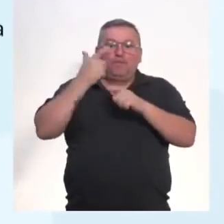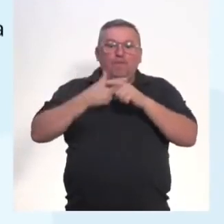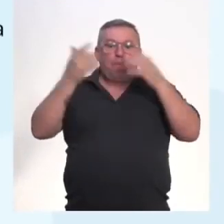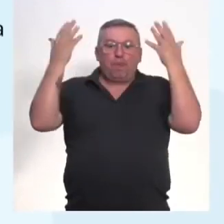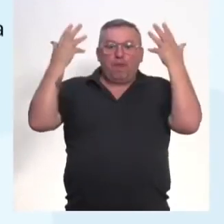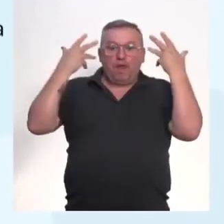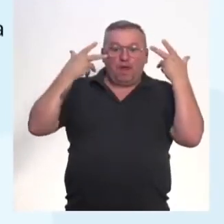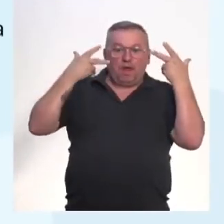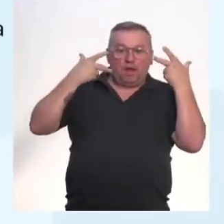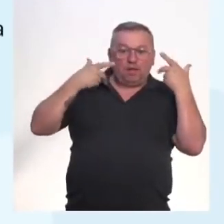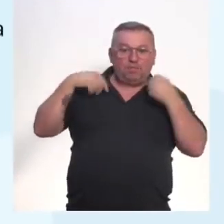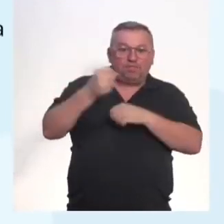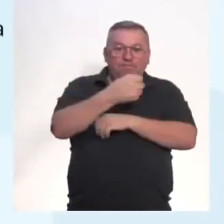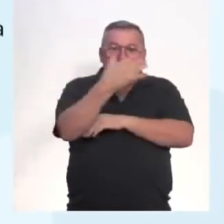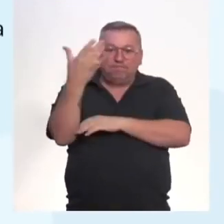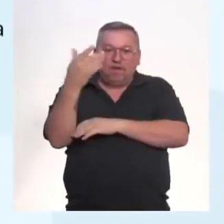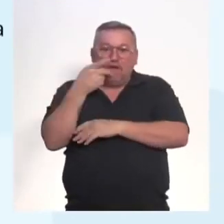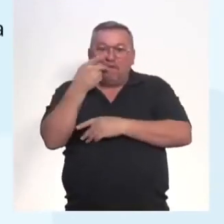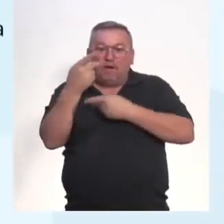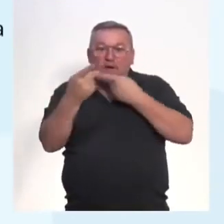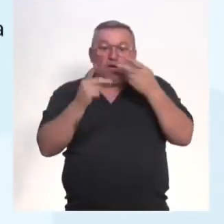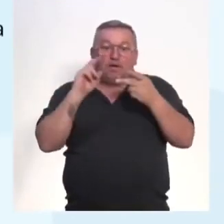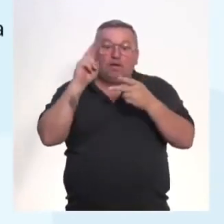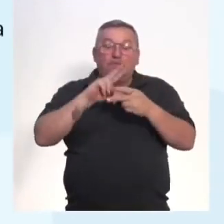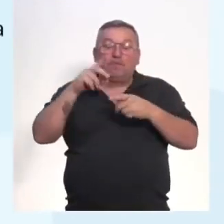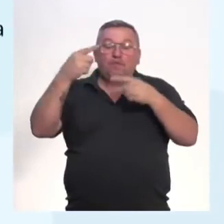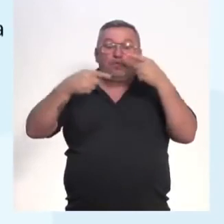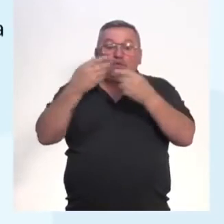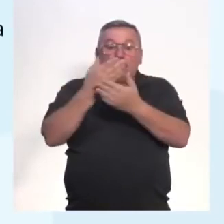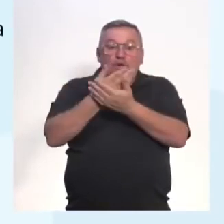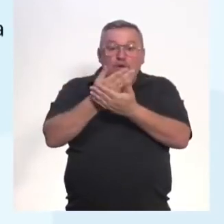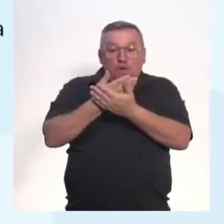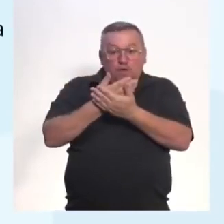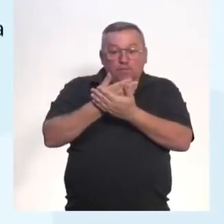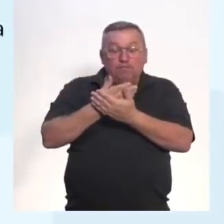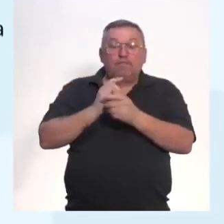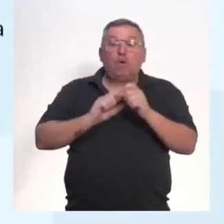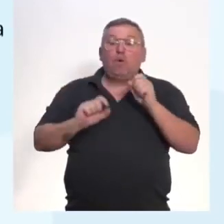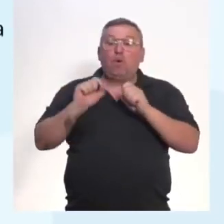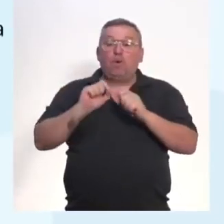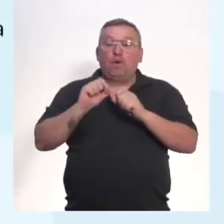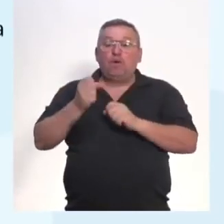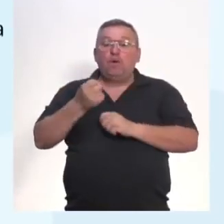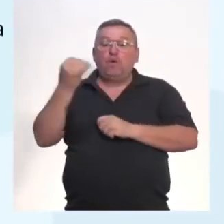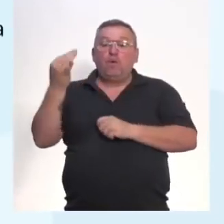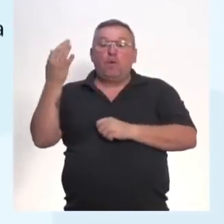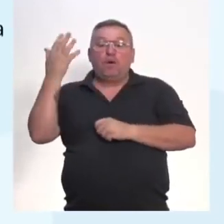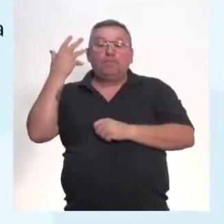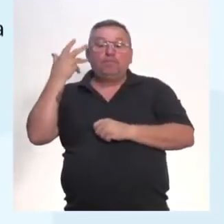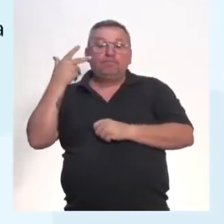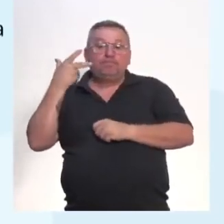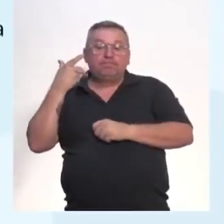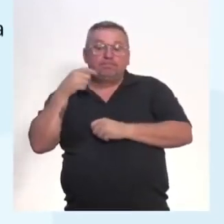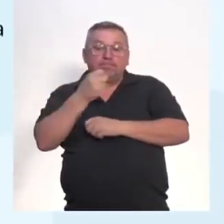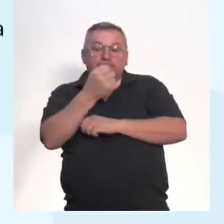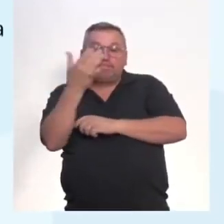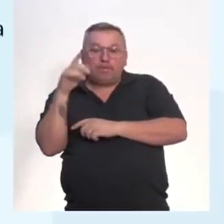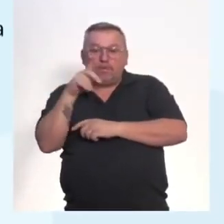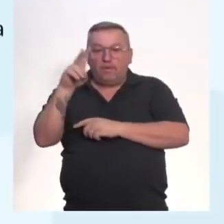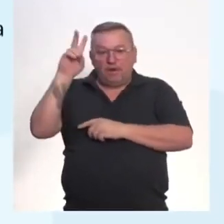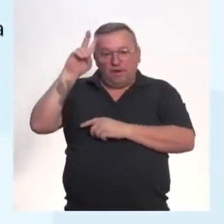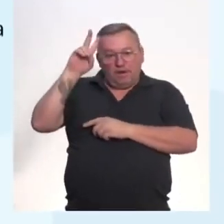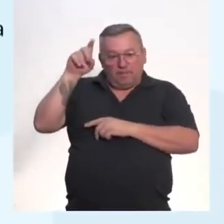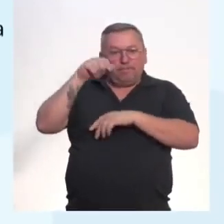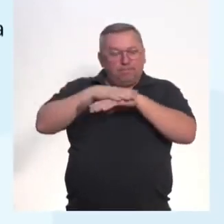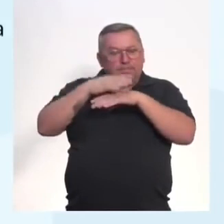animais silvestres. Cite alguns que vimos e discutimos nas aulas. Então, é o seguinte, quais animais silvestres vocês lembram aí que a